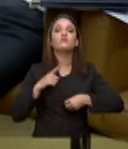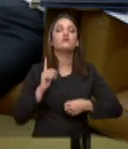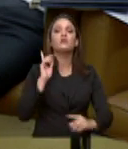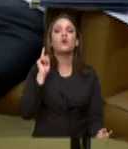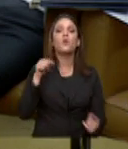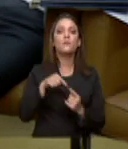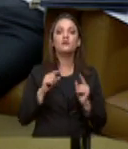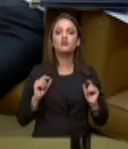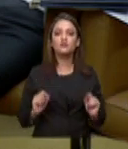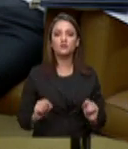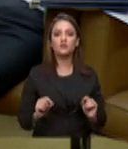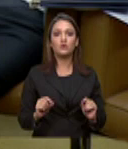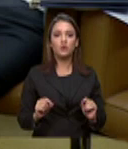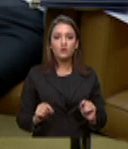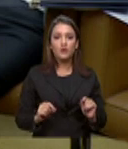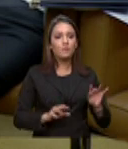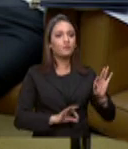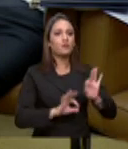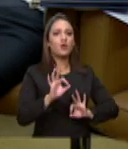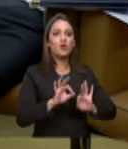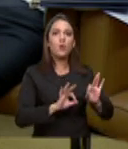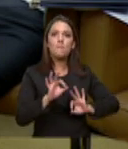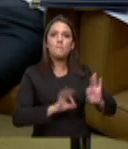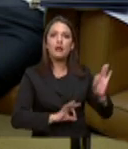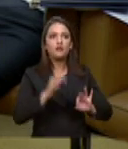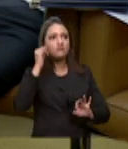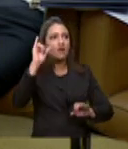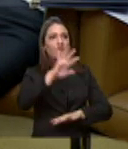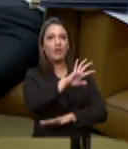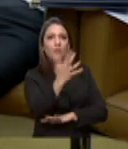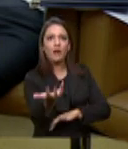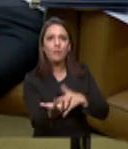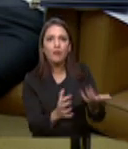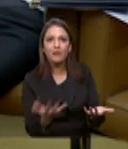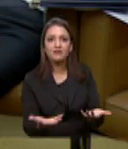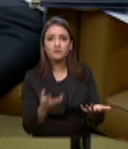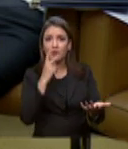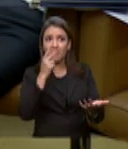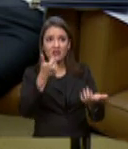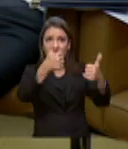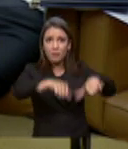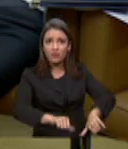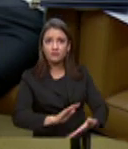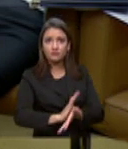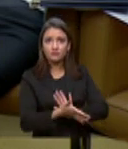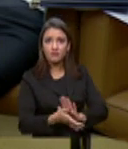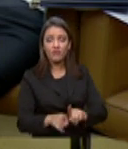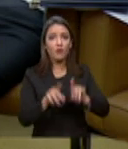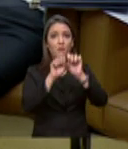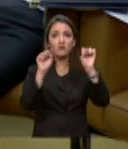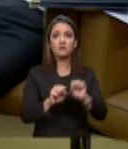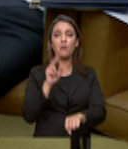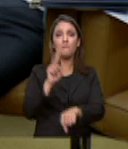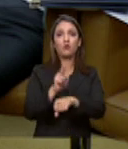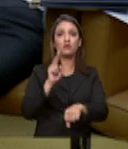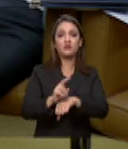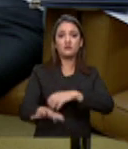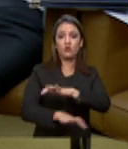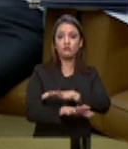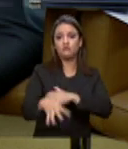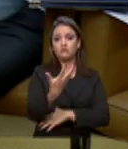de ação contra o desmatamento e visa desmontar de uma maneira um pouco mais ampla o próprio sistema de proteção ambiental no